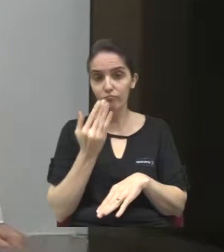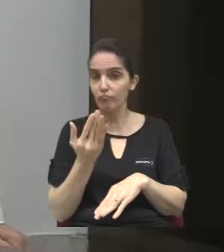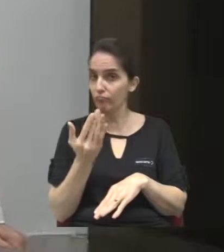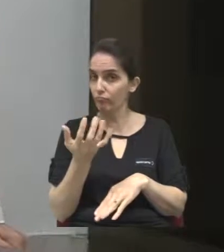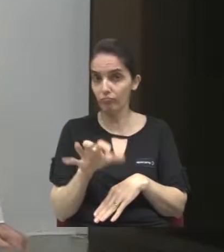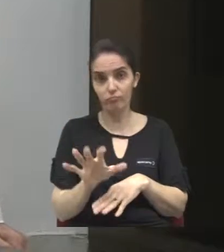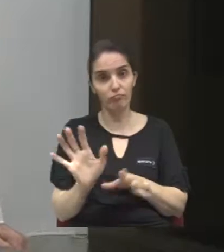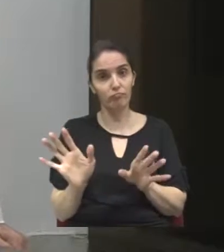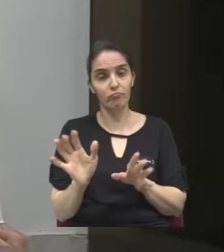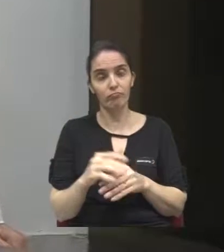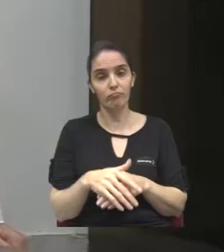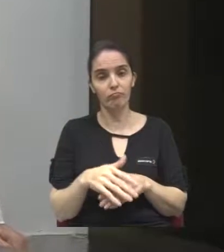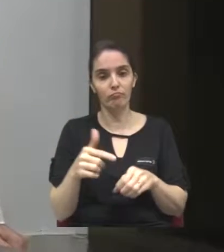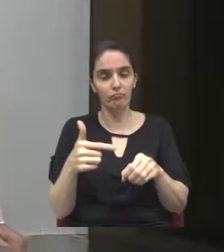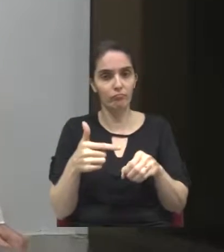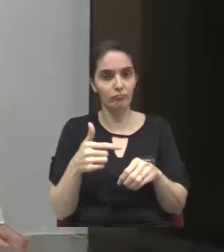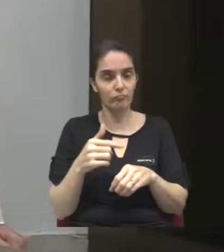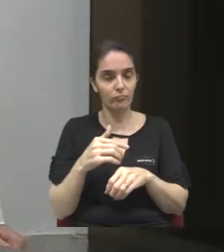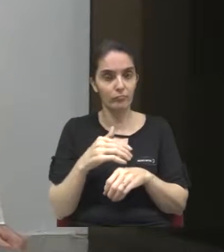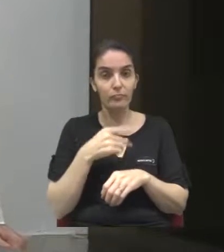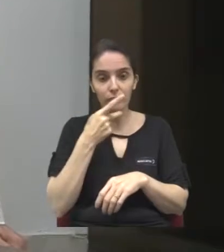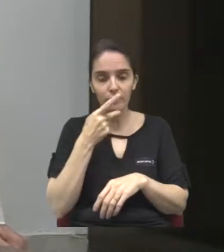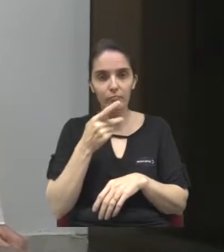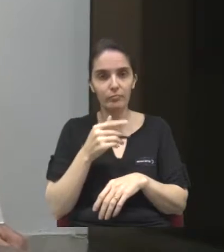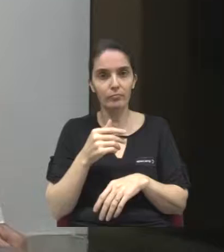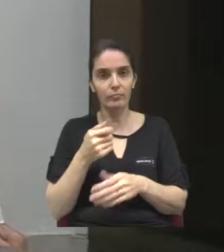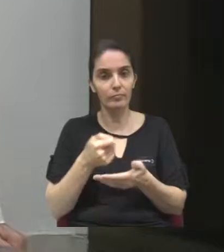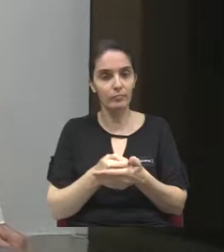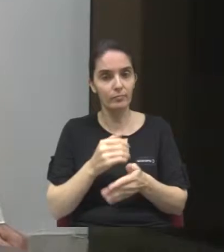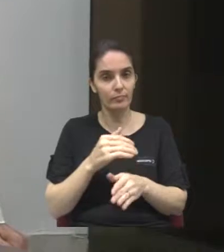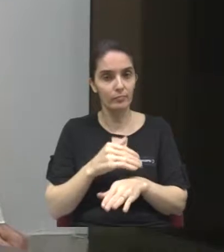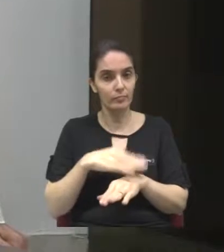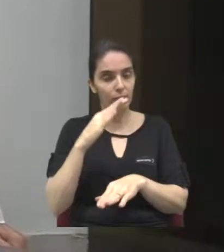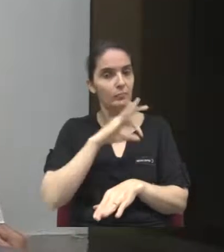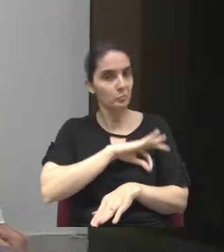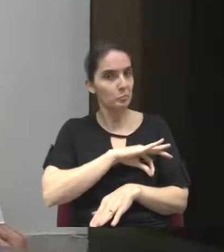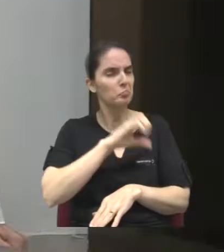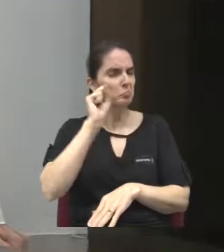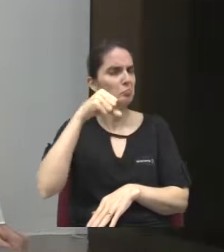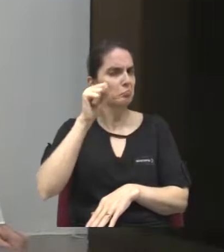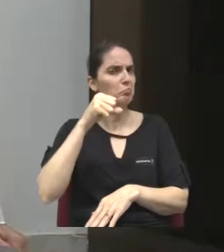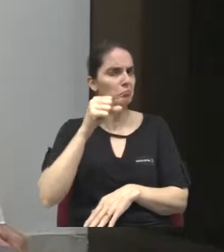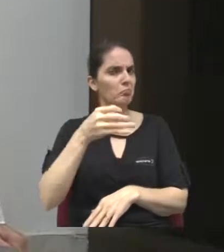Falar de aumento de salário, sim, acho justo.